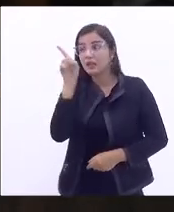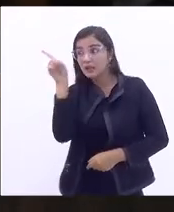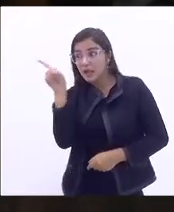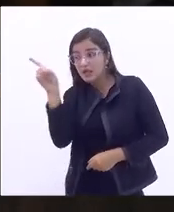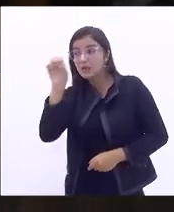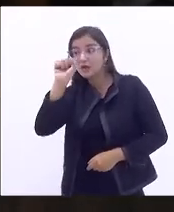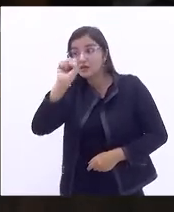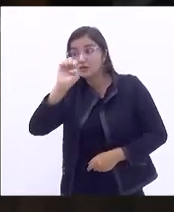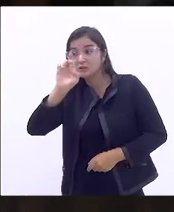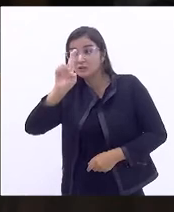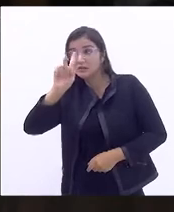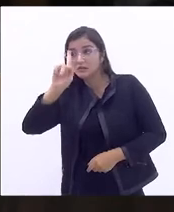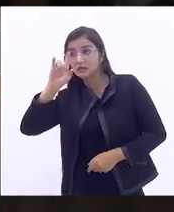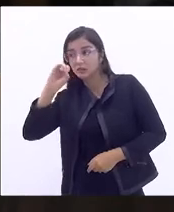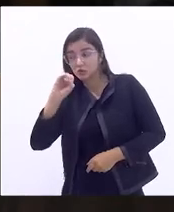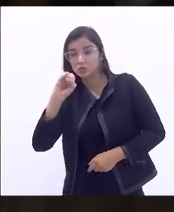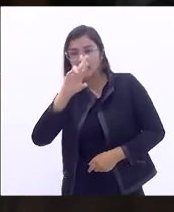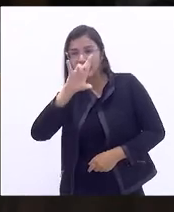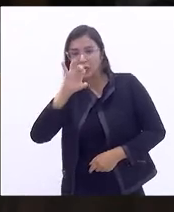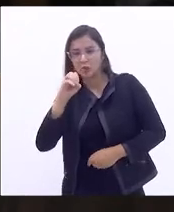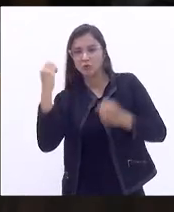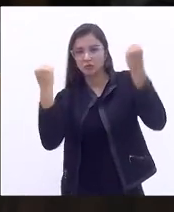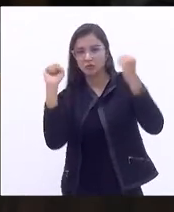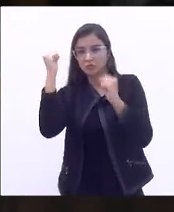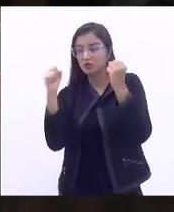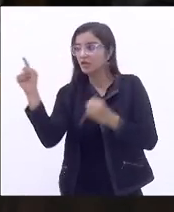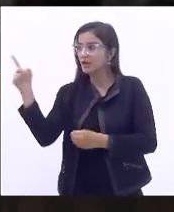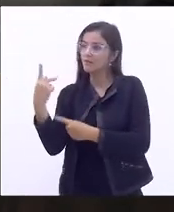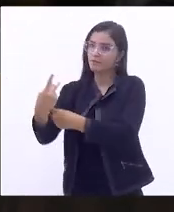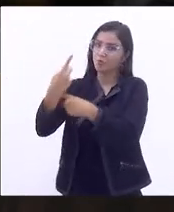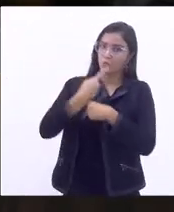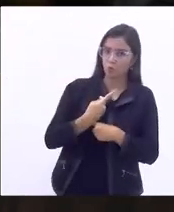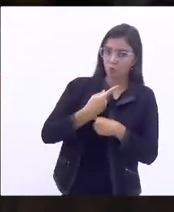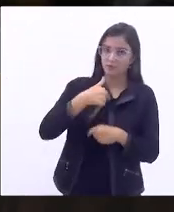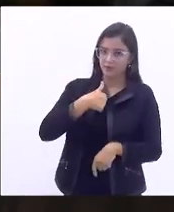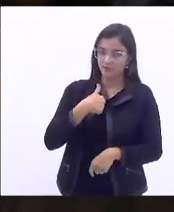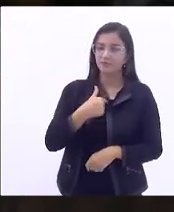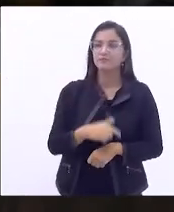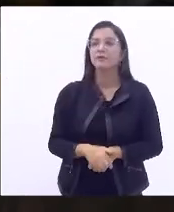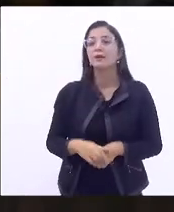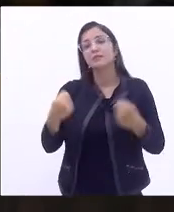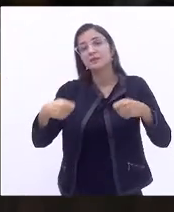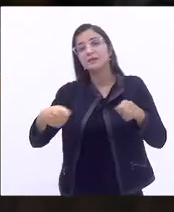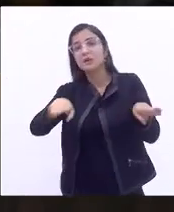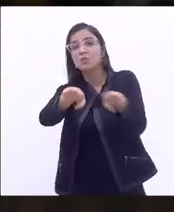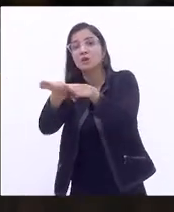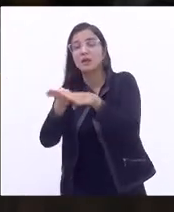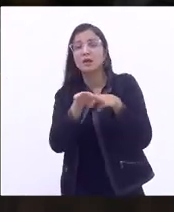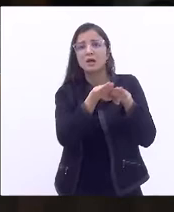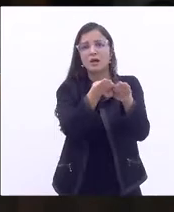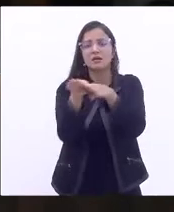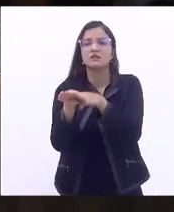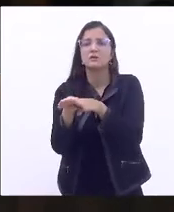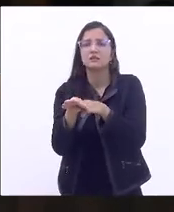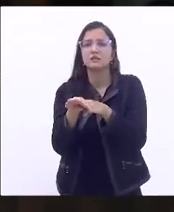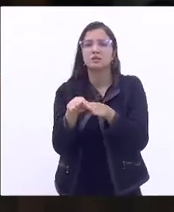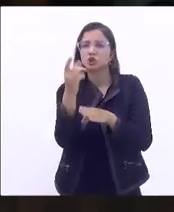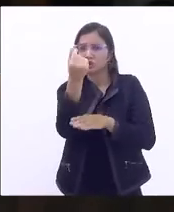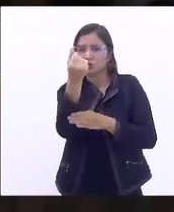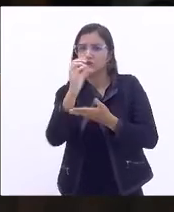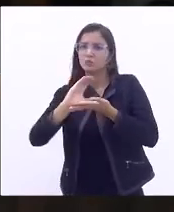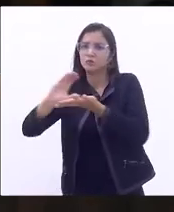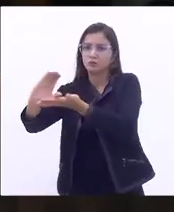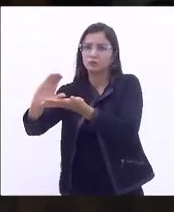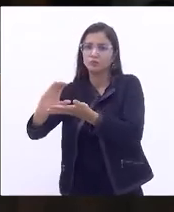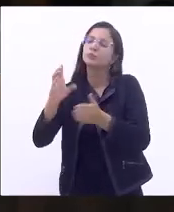colocou a dificuldade e a gente precisava, no mínimo, igualar o benefício que já existe para outra siderúrgica. Então, por isso que eu trouxe